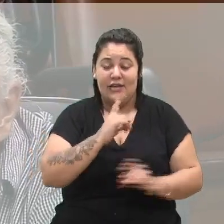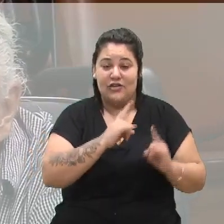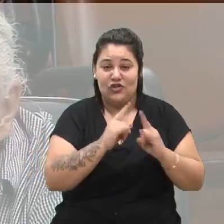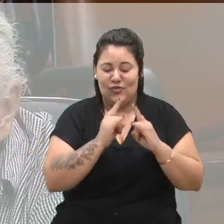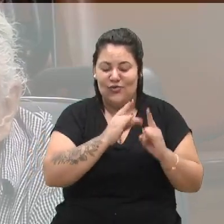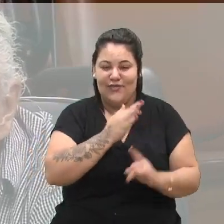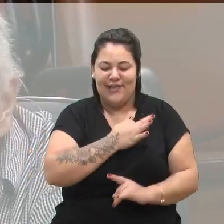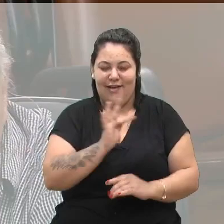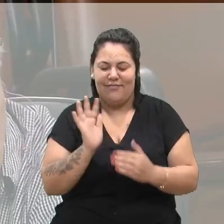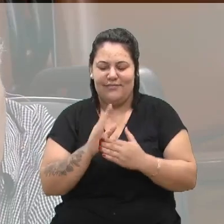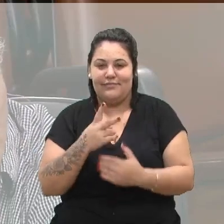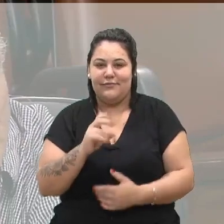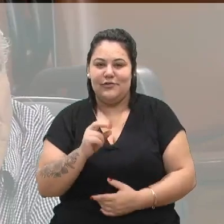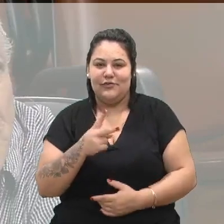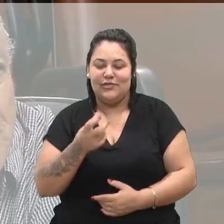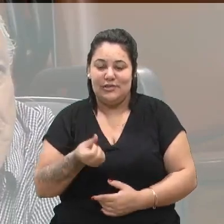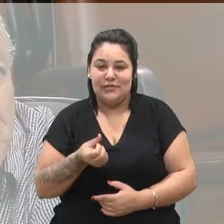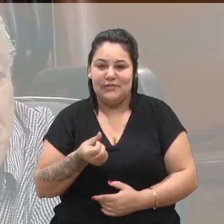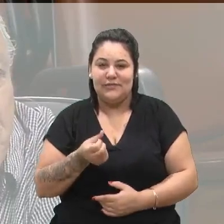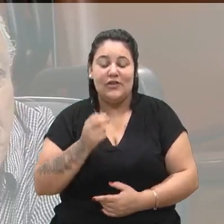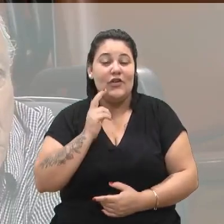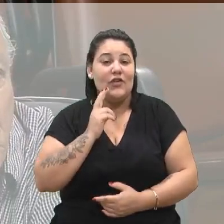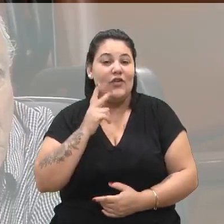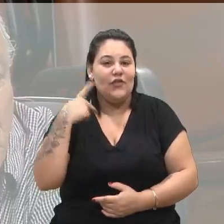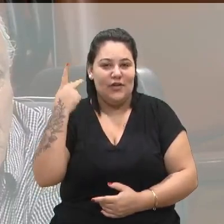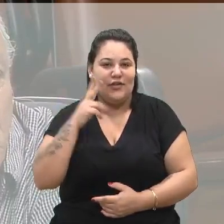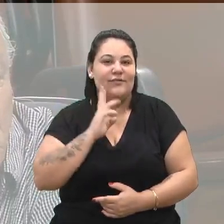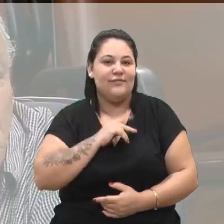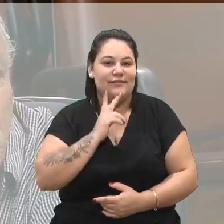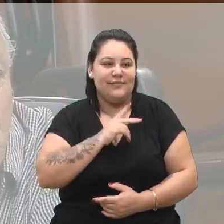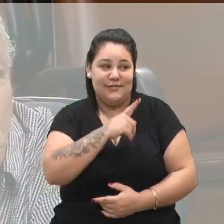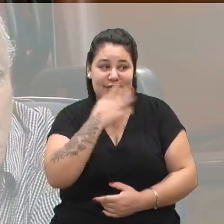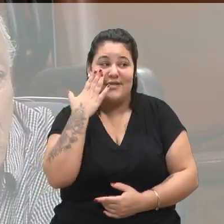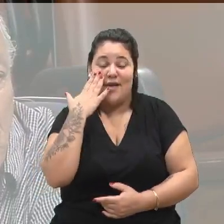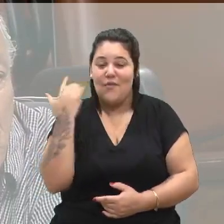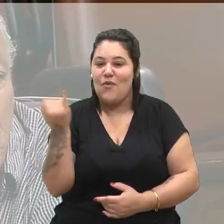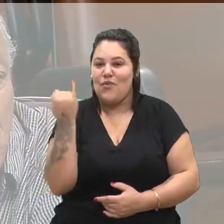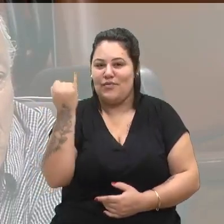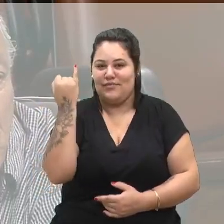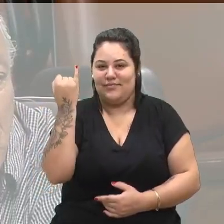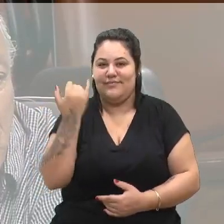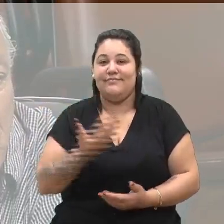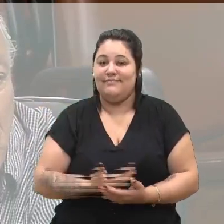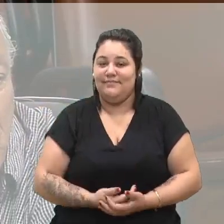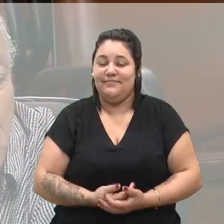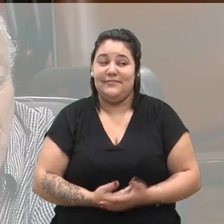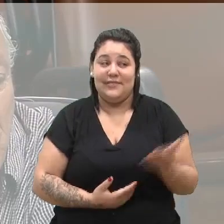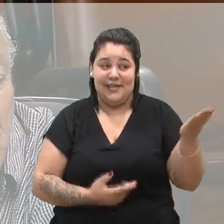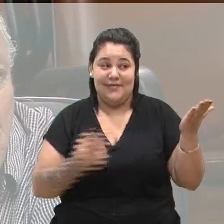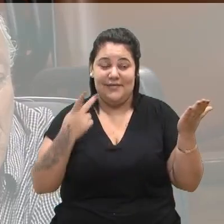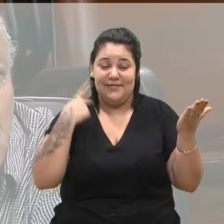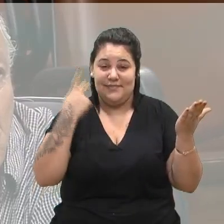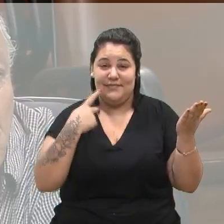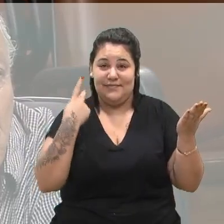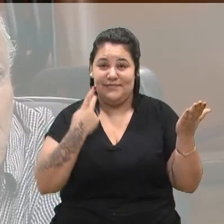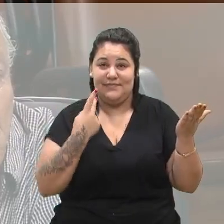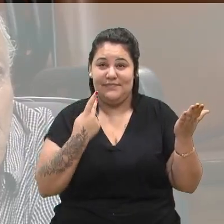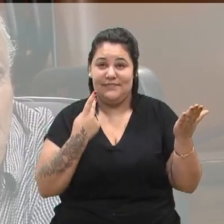2026. O vereador Renato Oliveira sabe a importância de construir, vereador. Talvez o senhor lide com outro